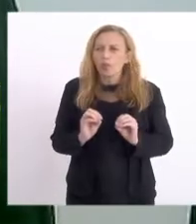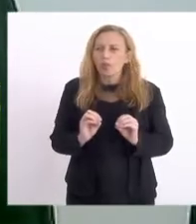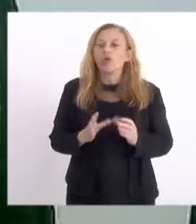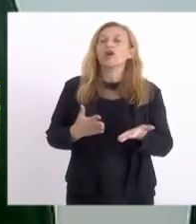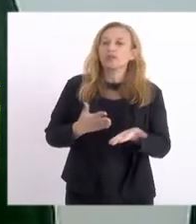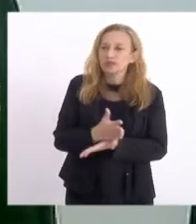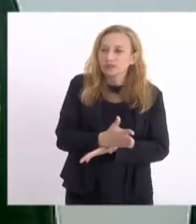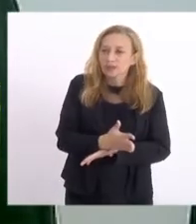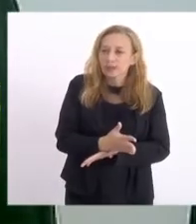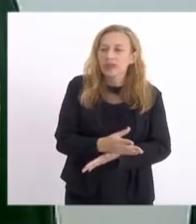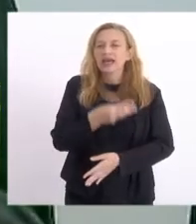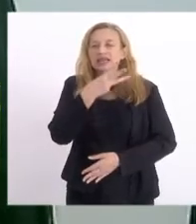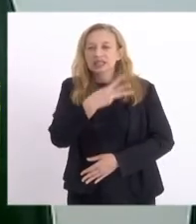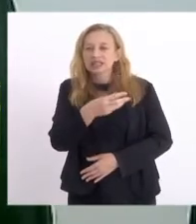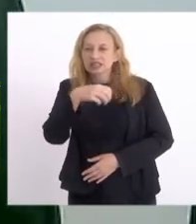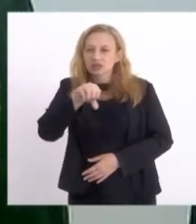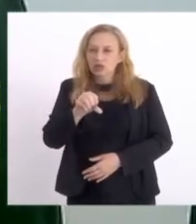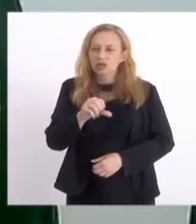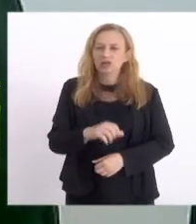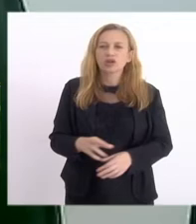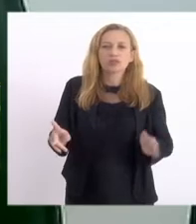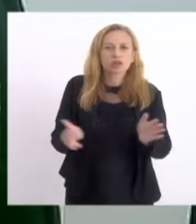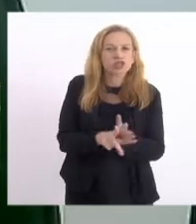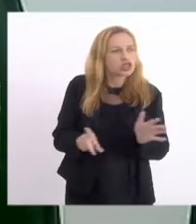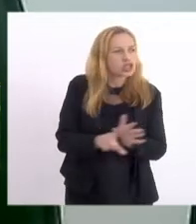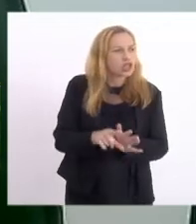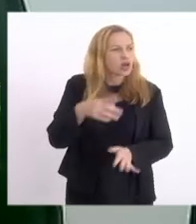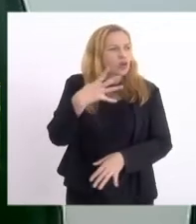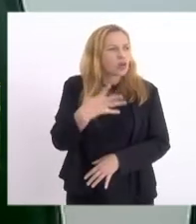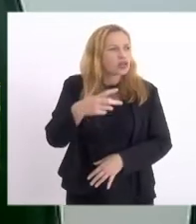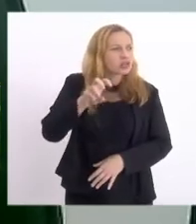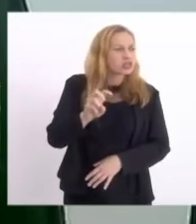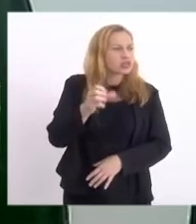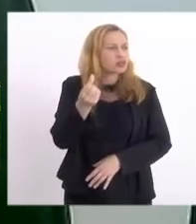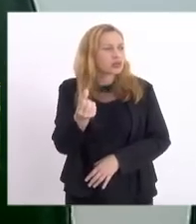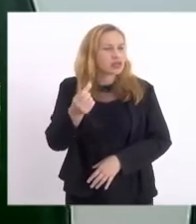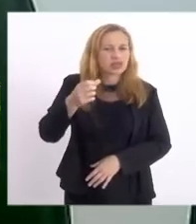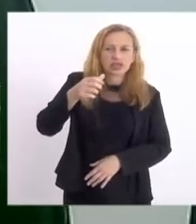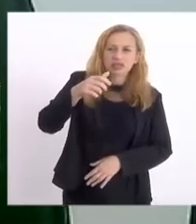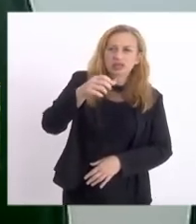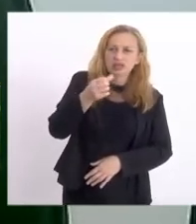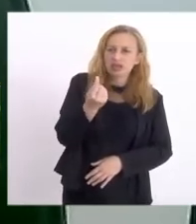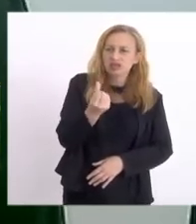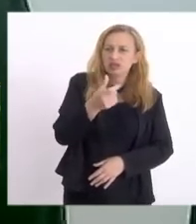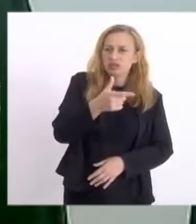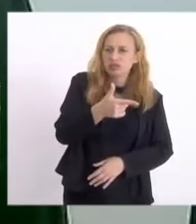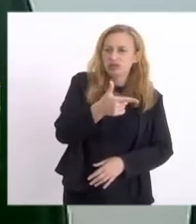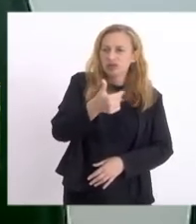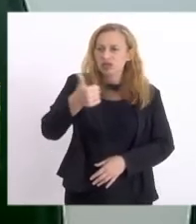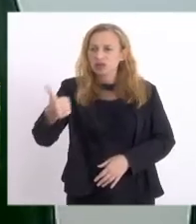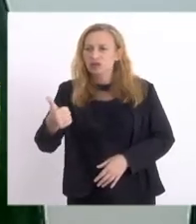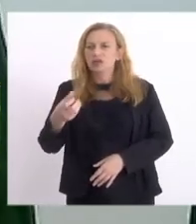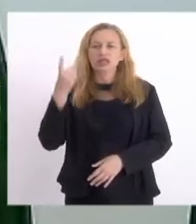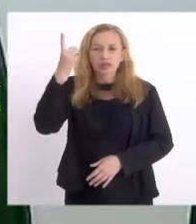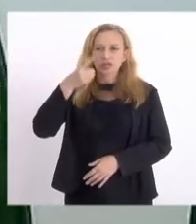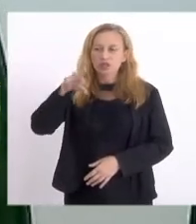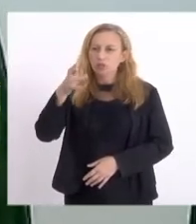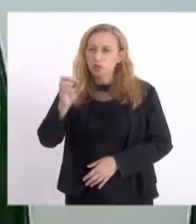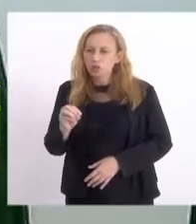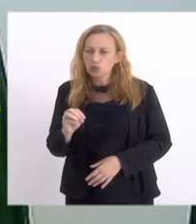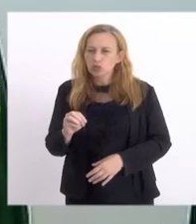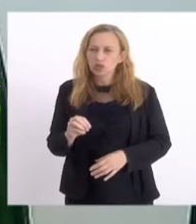Aprovado. 39. Projeto de lei 4567/2021, de autoria do deputado Bruno Dallaire. O parecer é